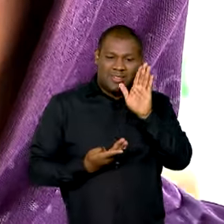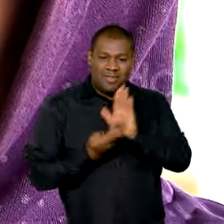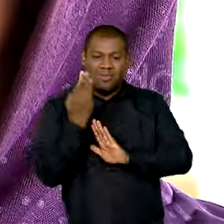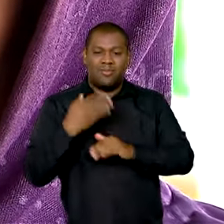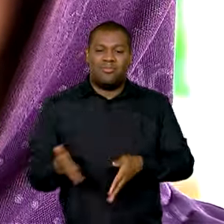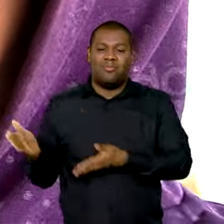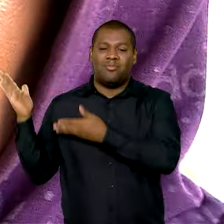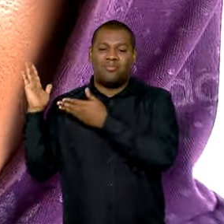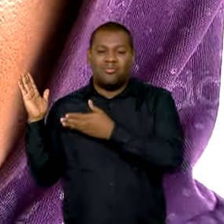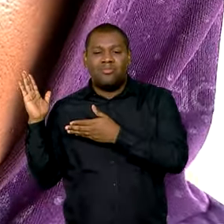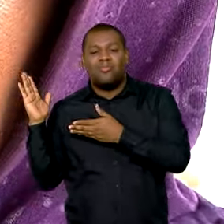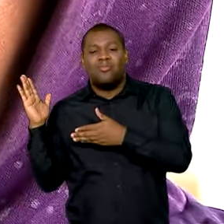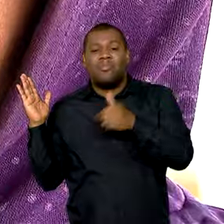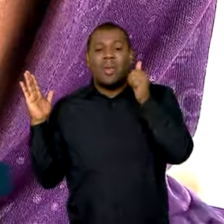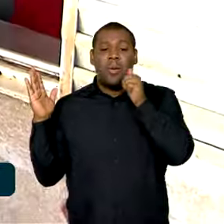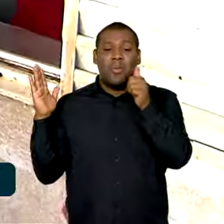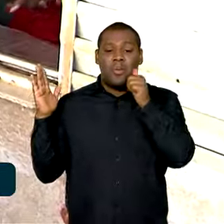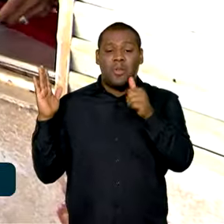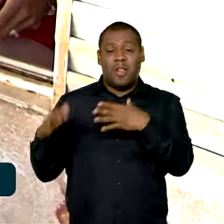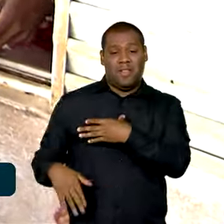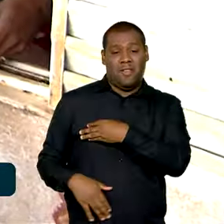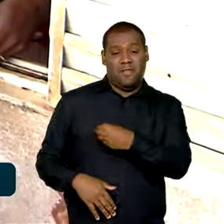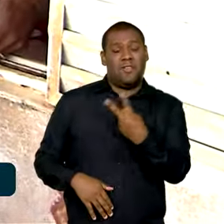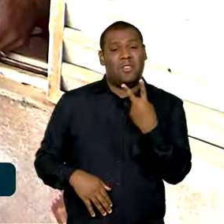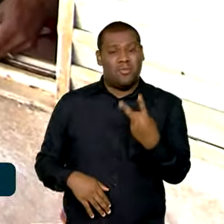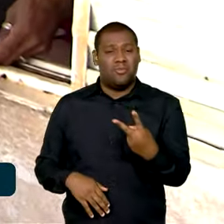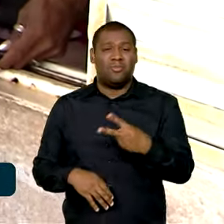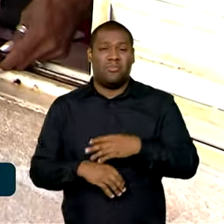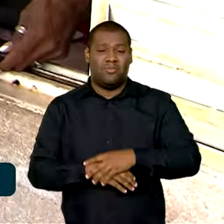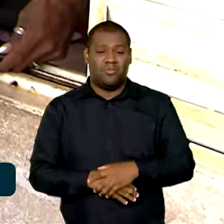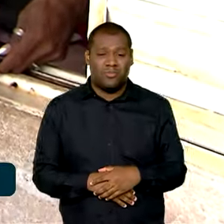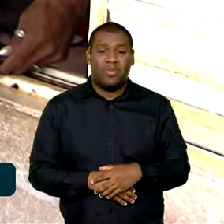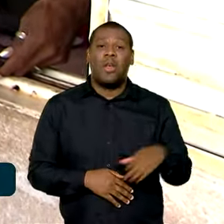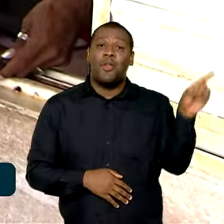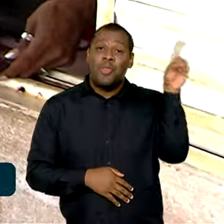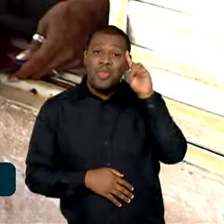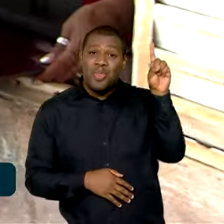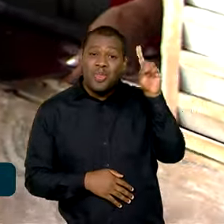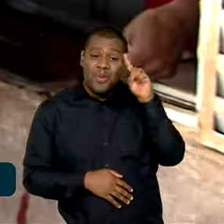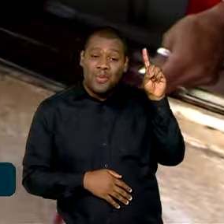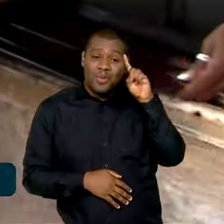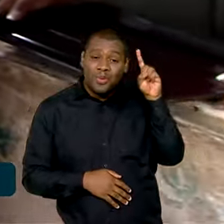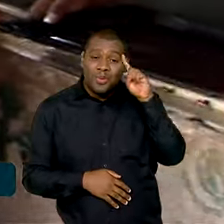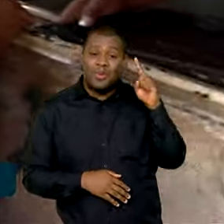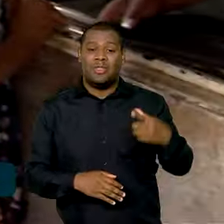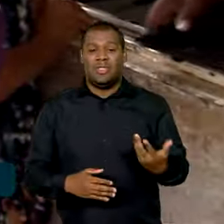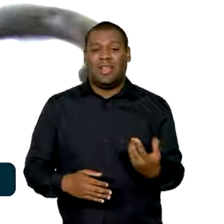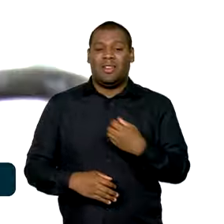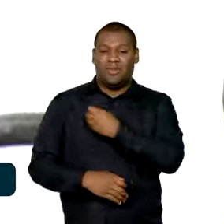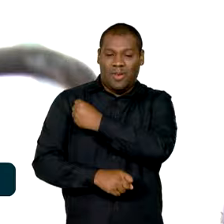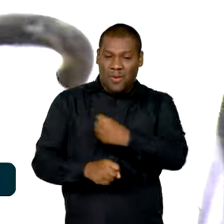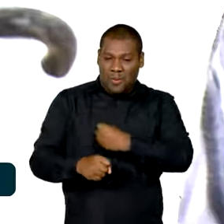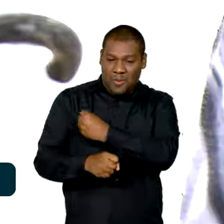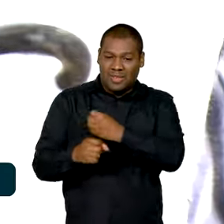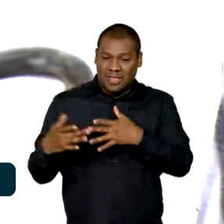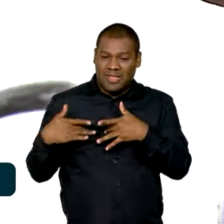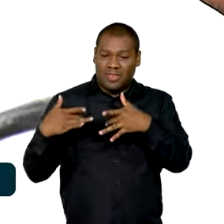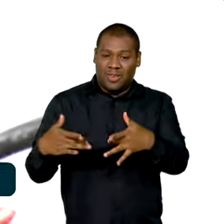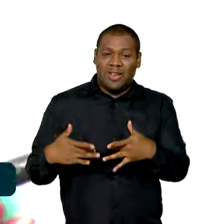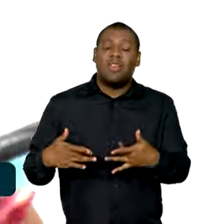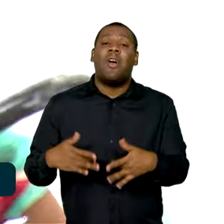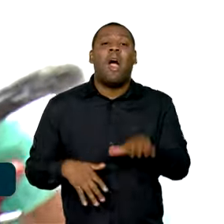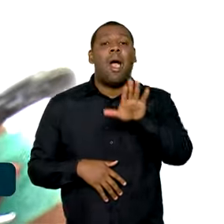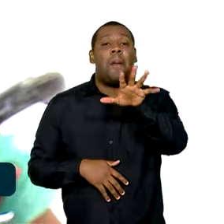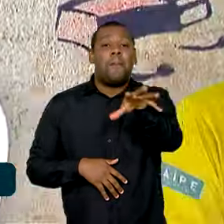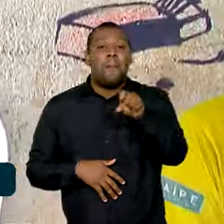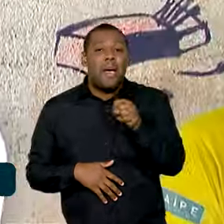Adriana mora com os dois filhos. Ela conta que pega todos os dias na Cozinha Solidária almoço para a